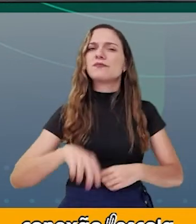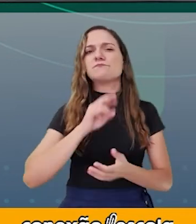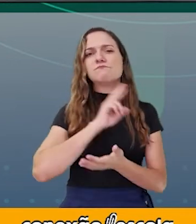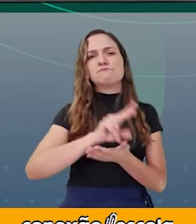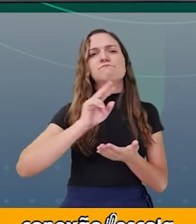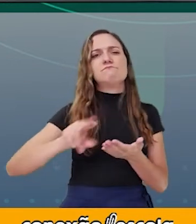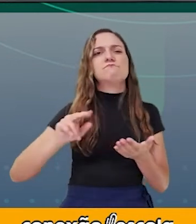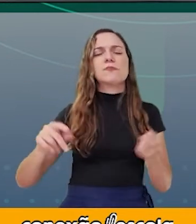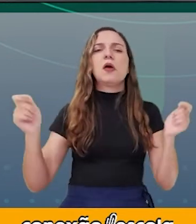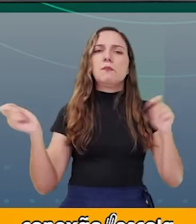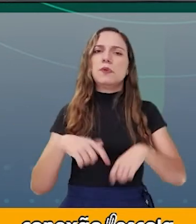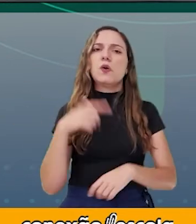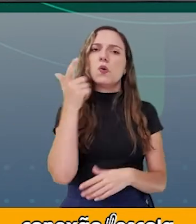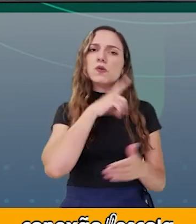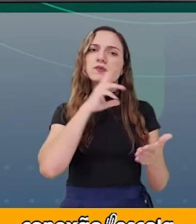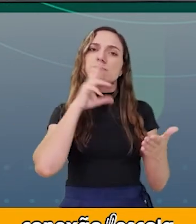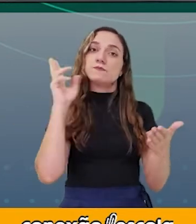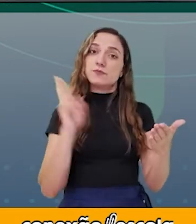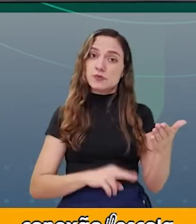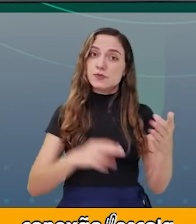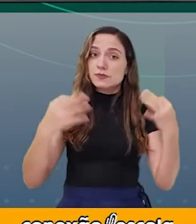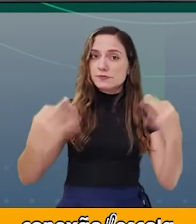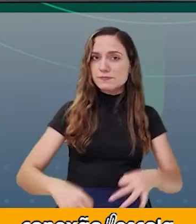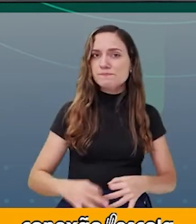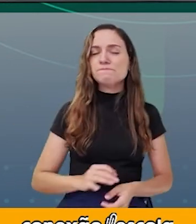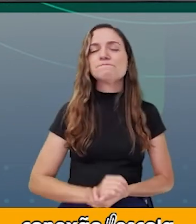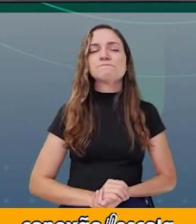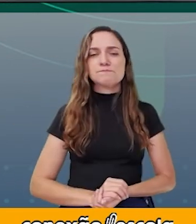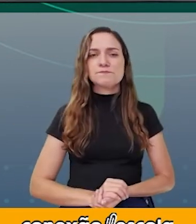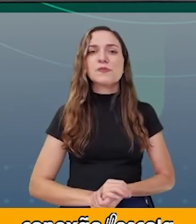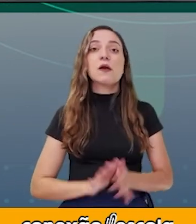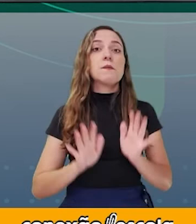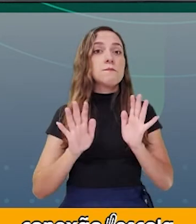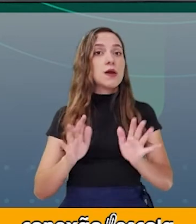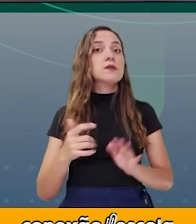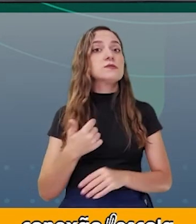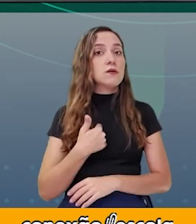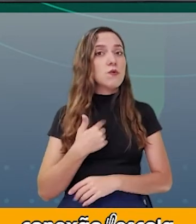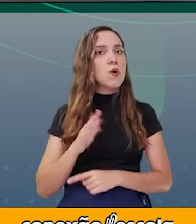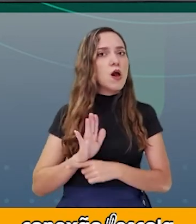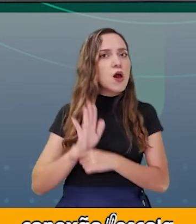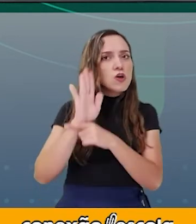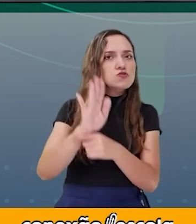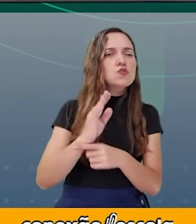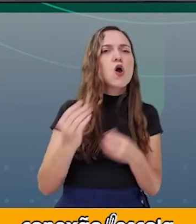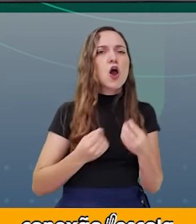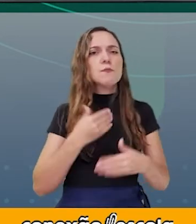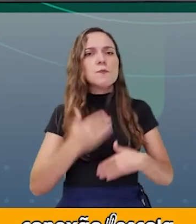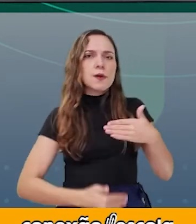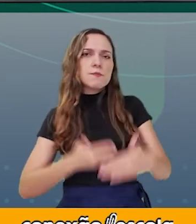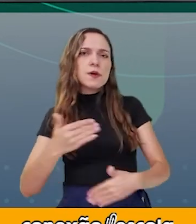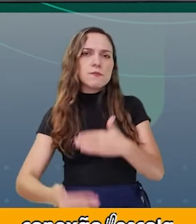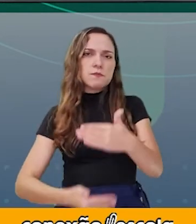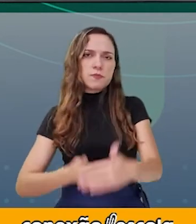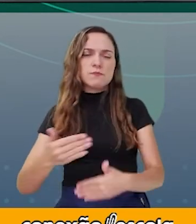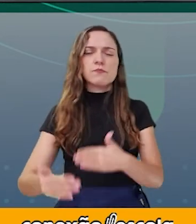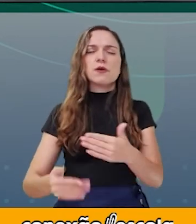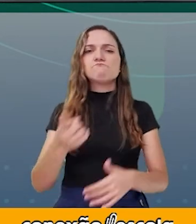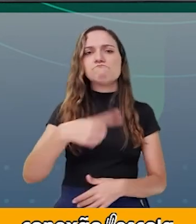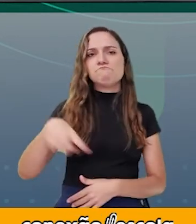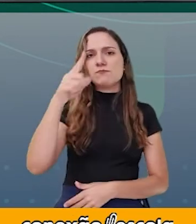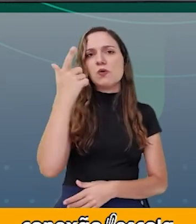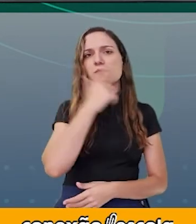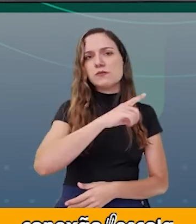possibilidades para nós chegarmos à resposta. Porém, eu vou te ajudar fazendo a decomposição